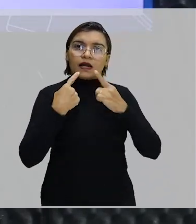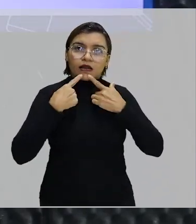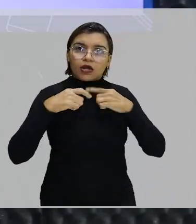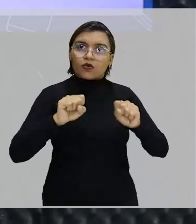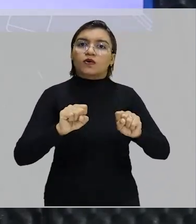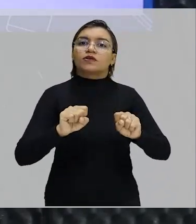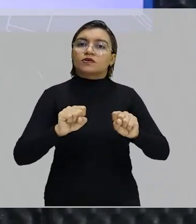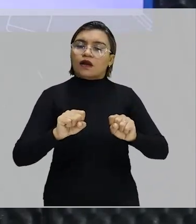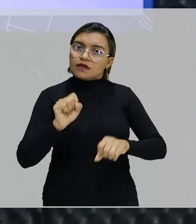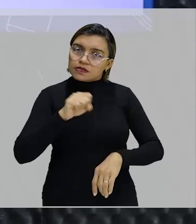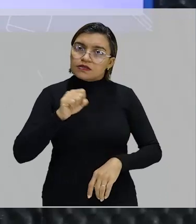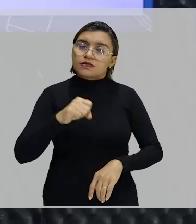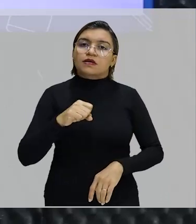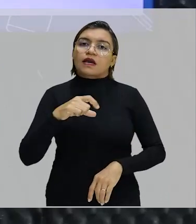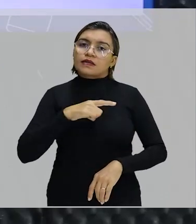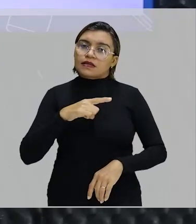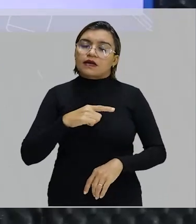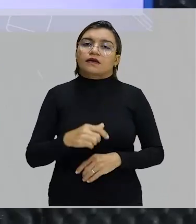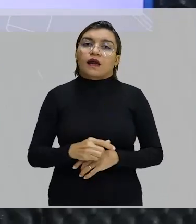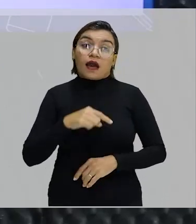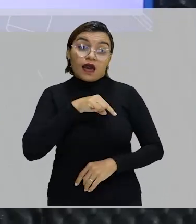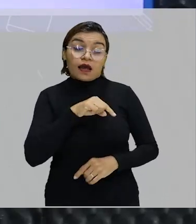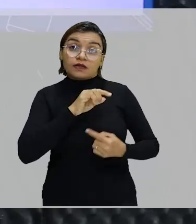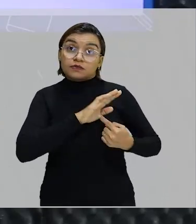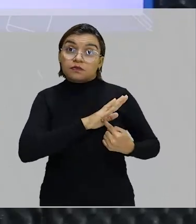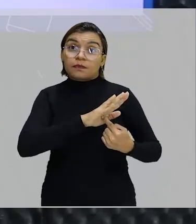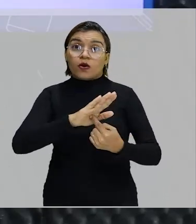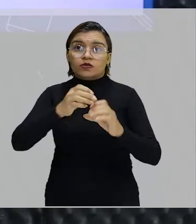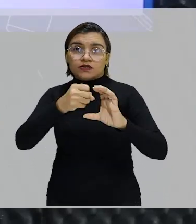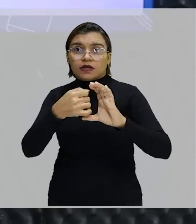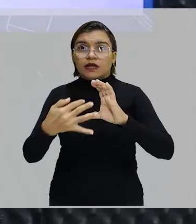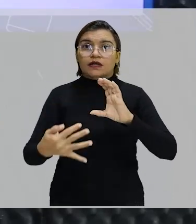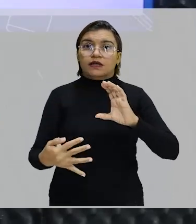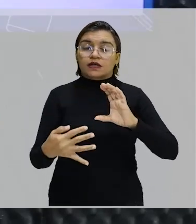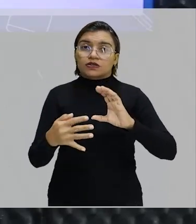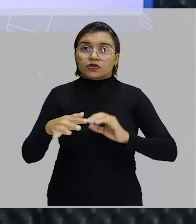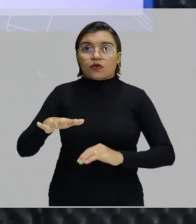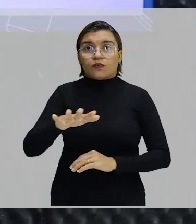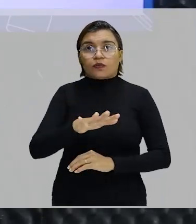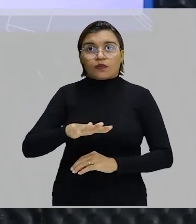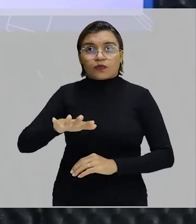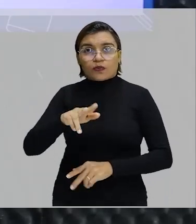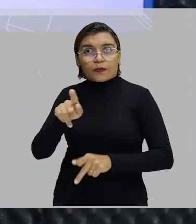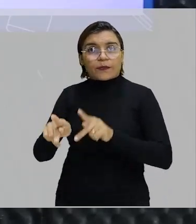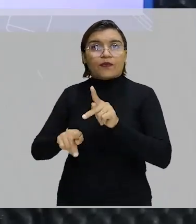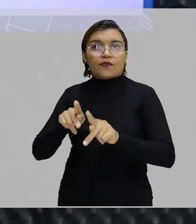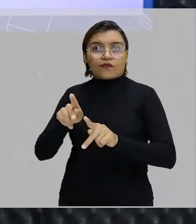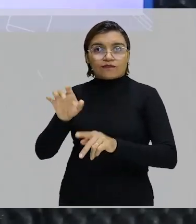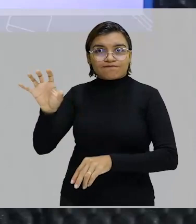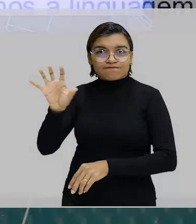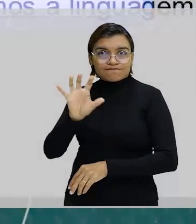existem? Sim. São elas que identificam, caracterizam uma região, né? O povo de uma região.